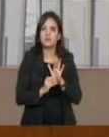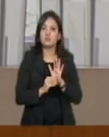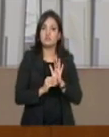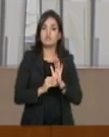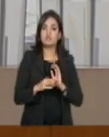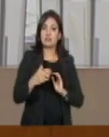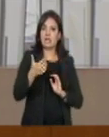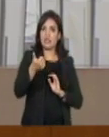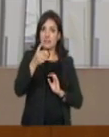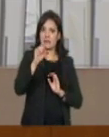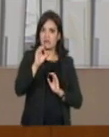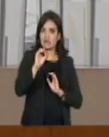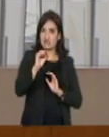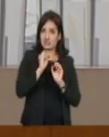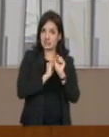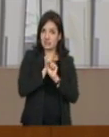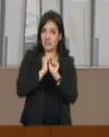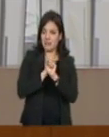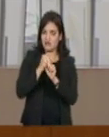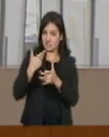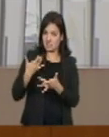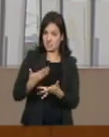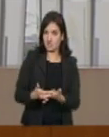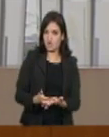ano nós estamos mais rápidos,